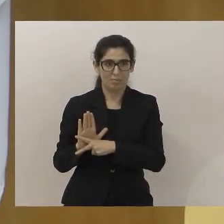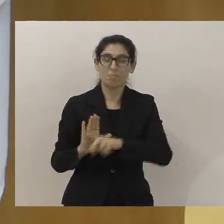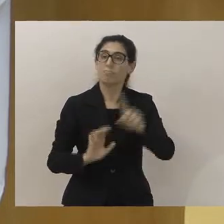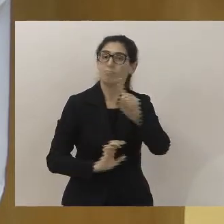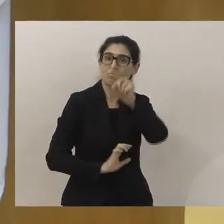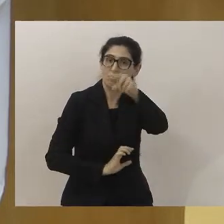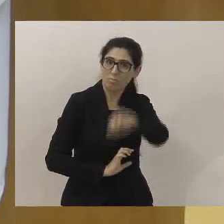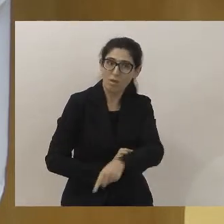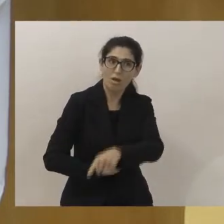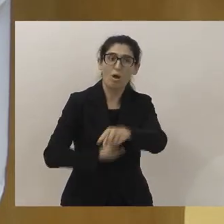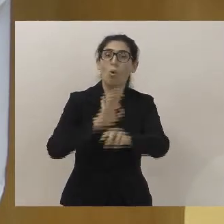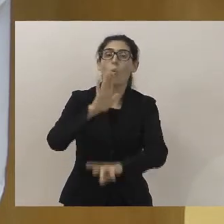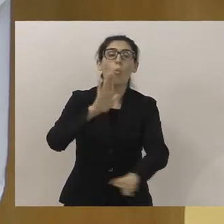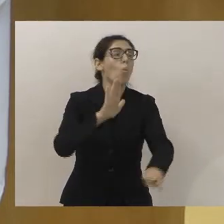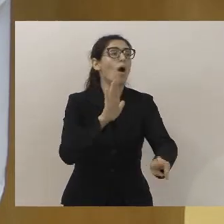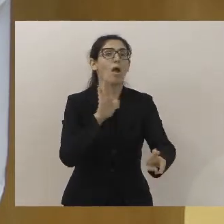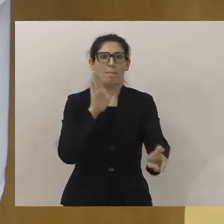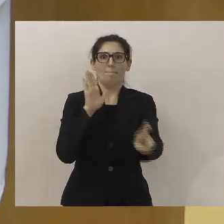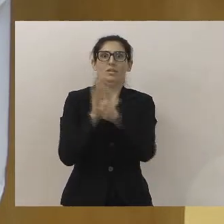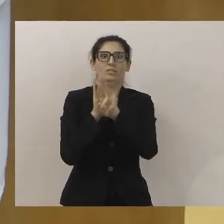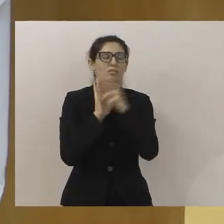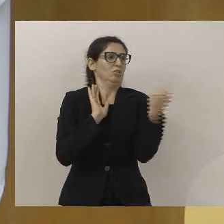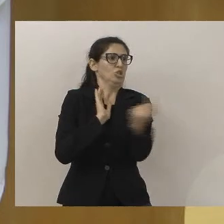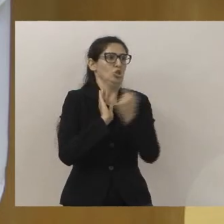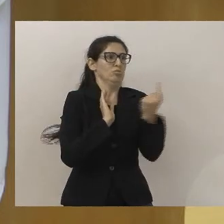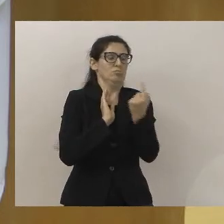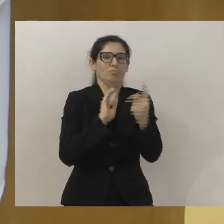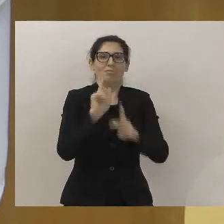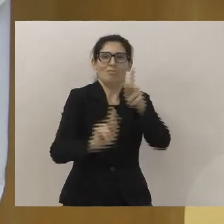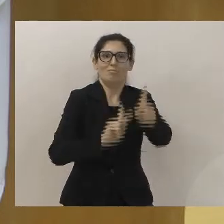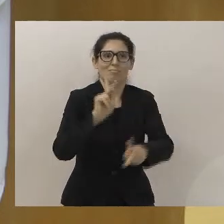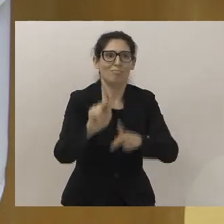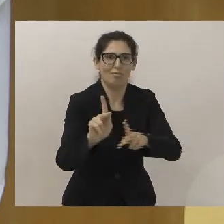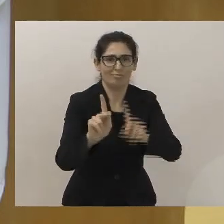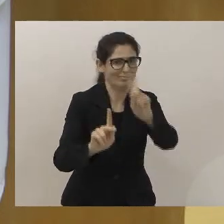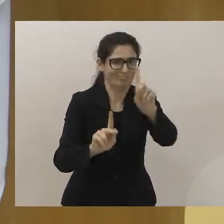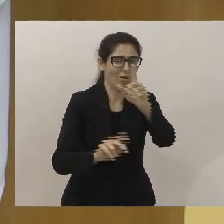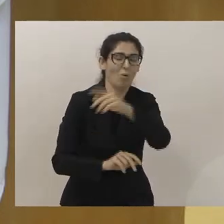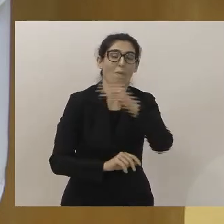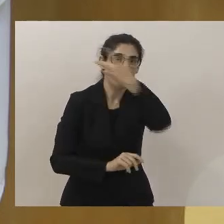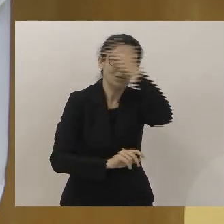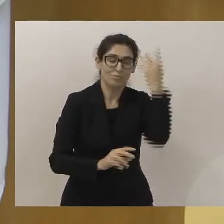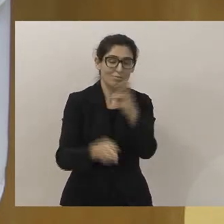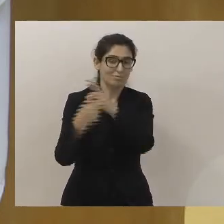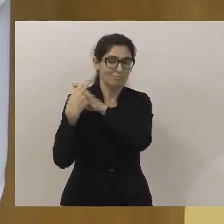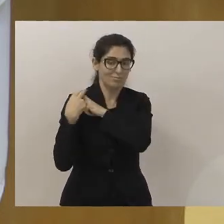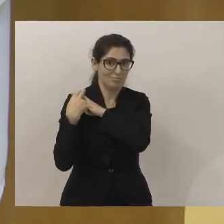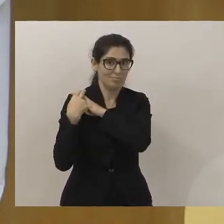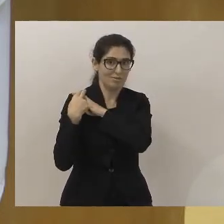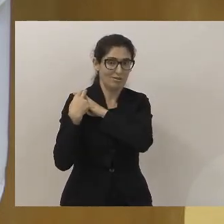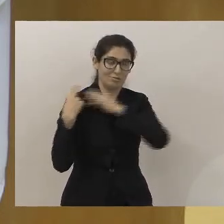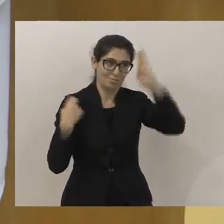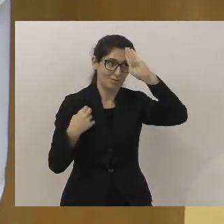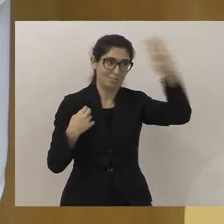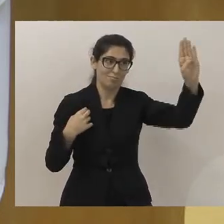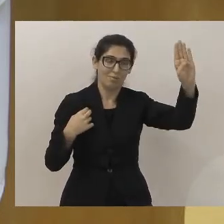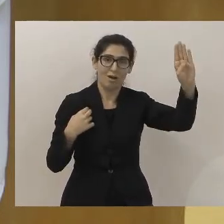legitimado para representar a população, por conta que isso é quem foi eleito pelo povo. Mas tem que trabalhar em